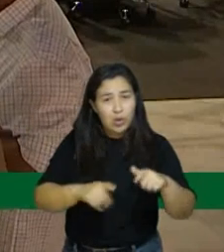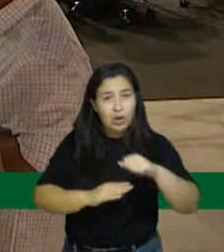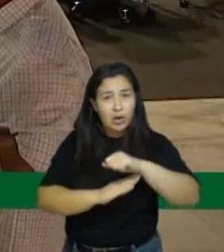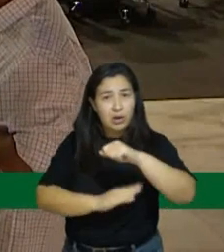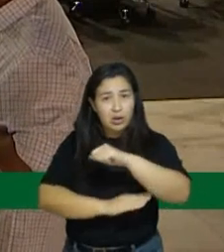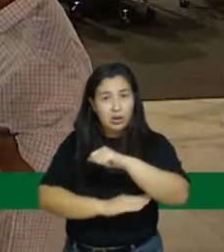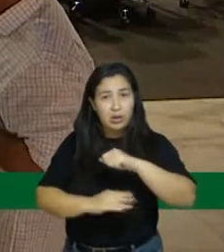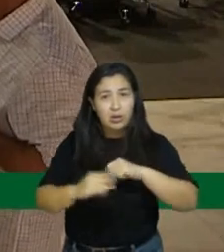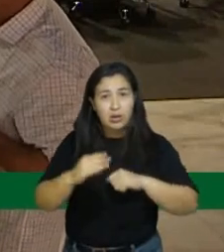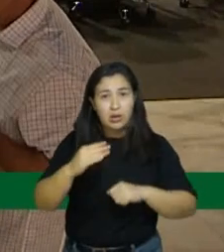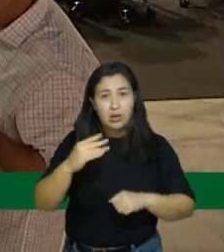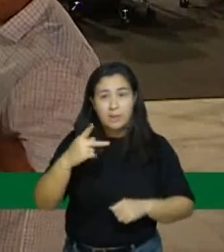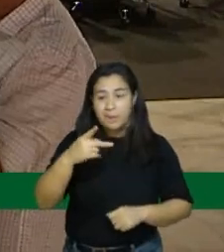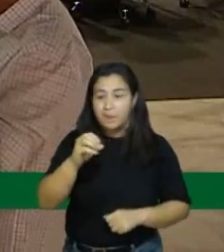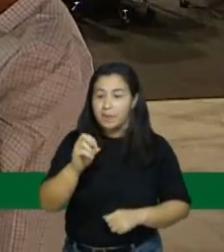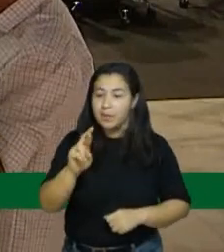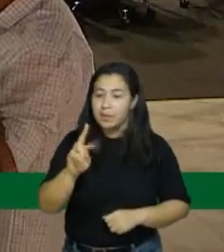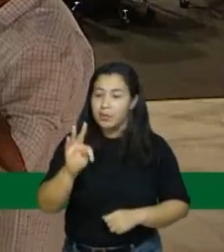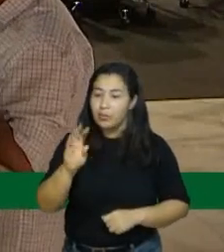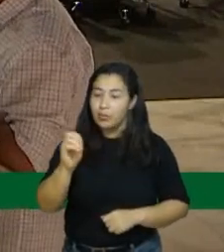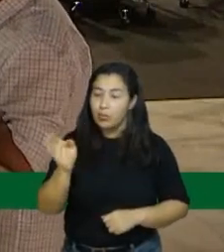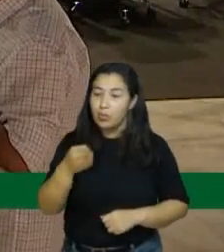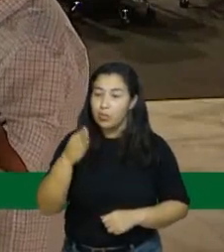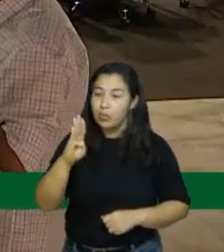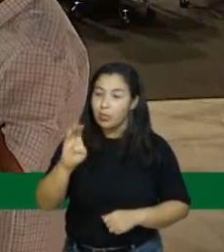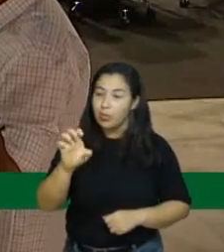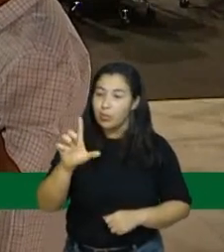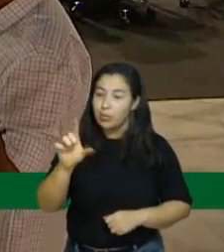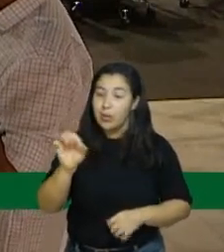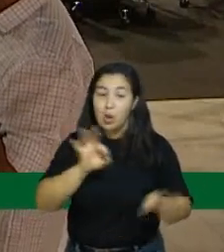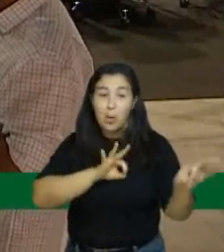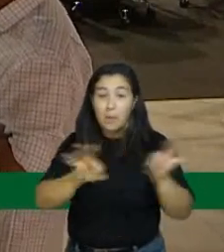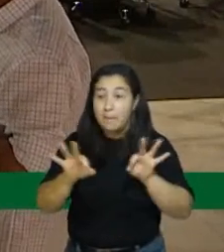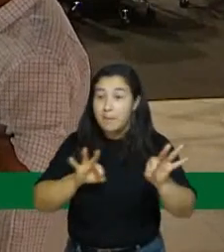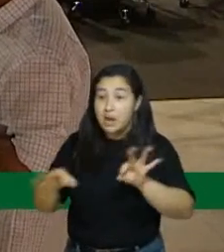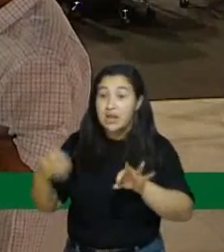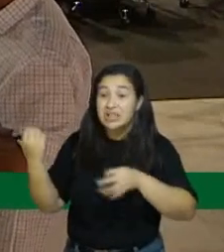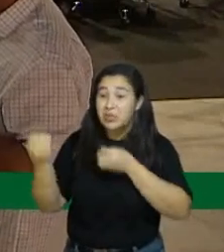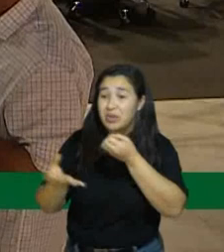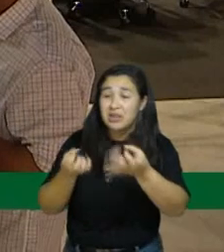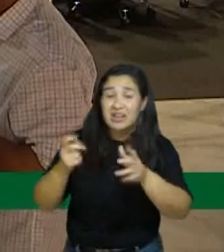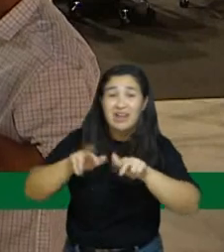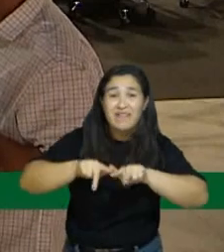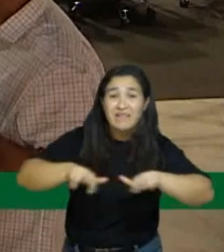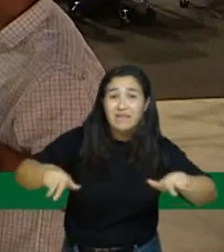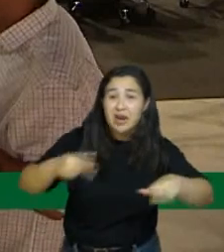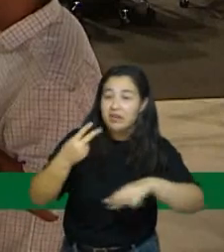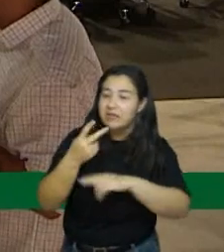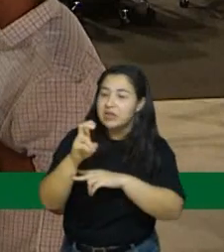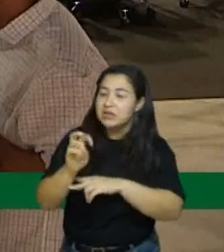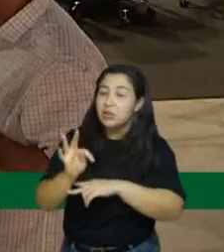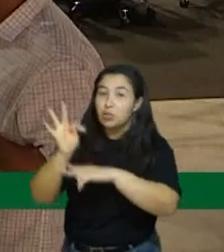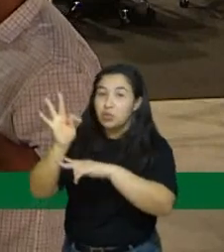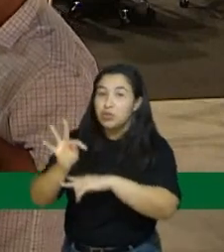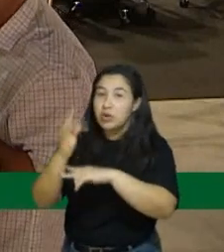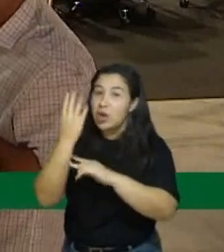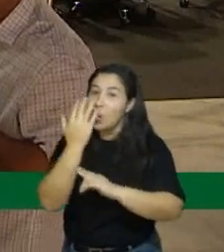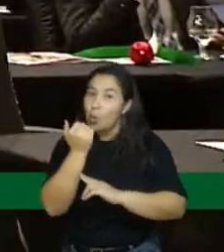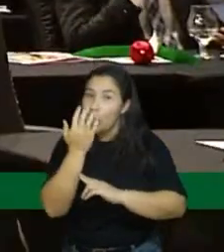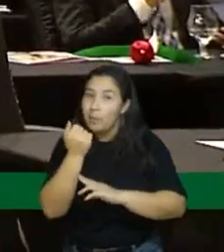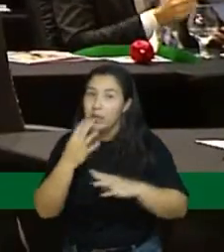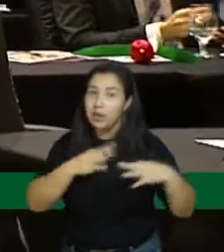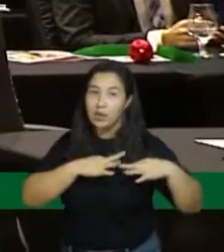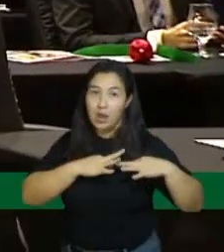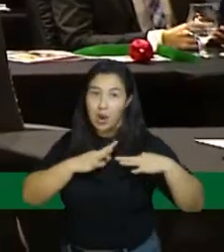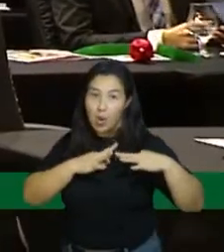verdadeira operação de guerra né Deputado Emerson muitas doações aí 25 toneladas de alimentos eh roupas tudo